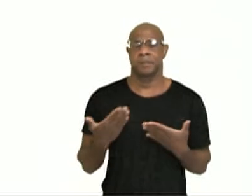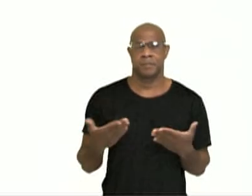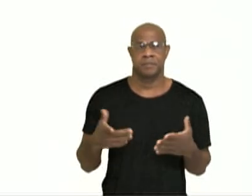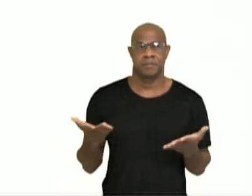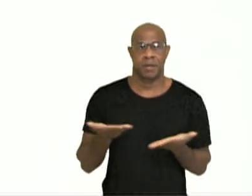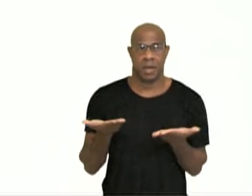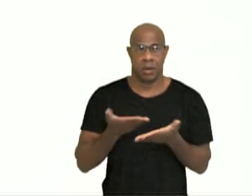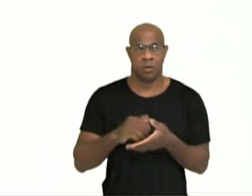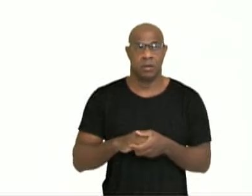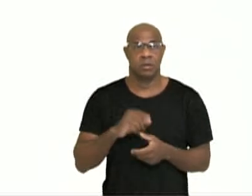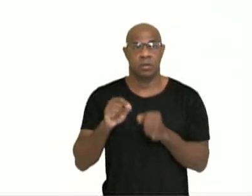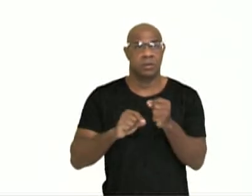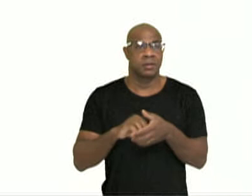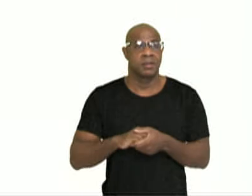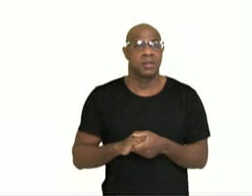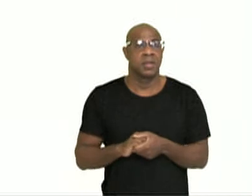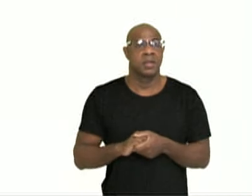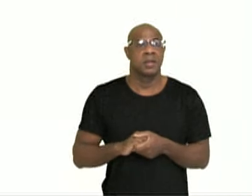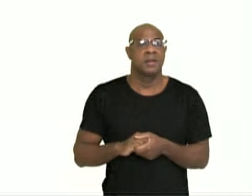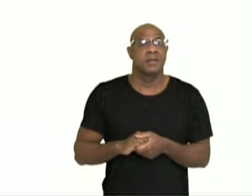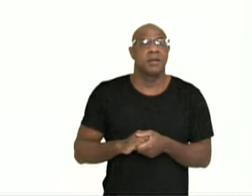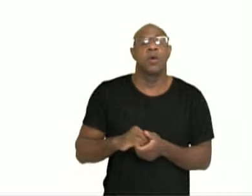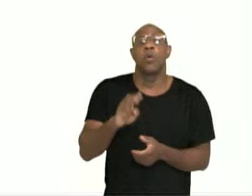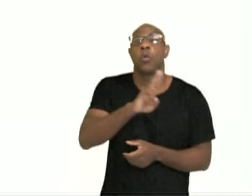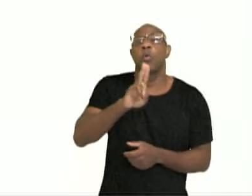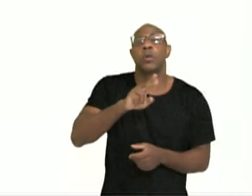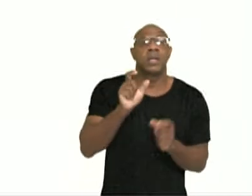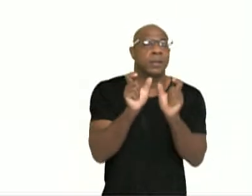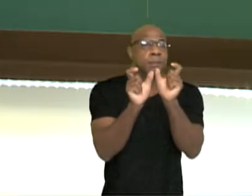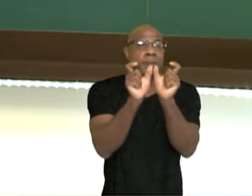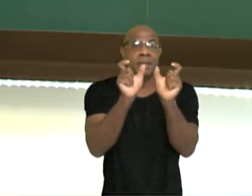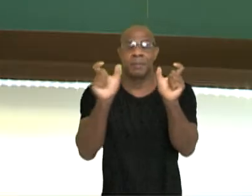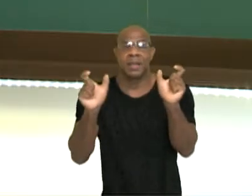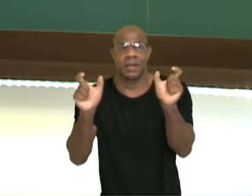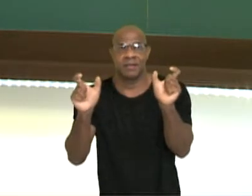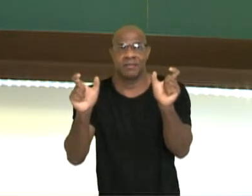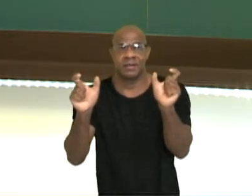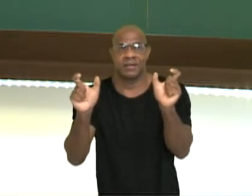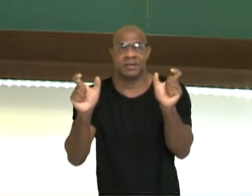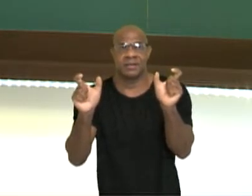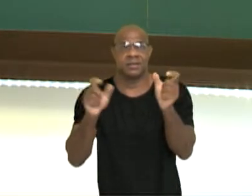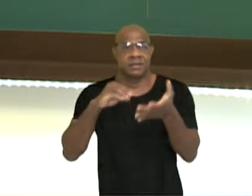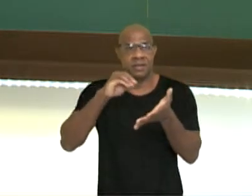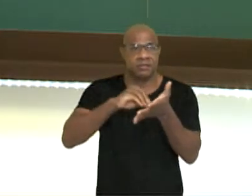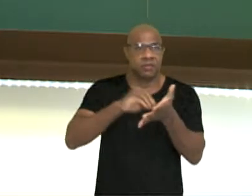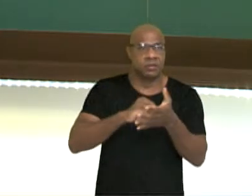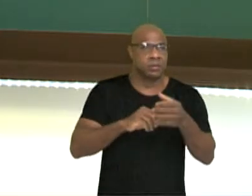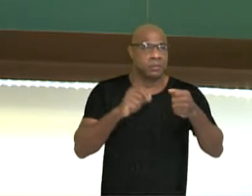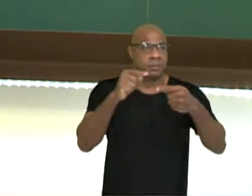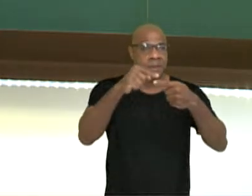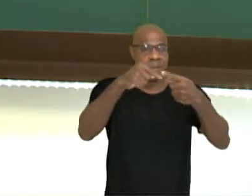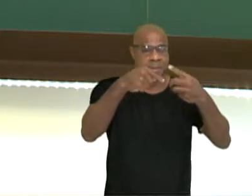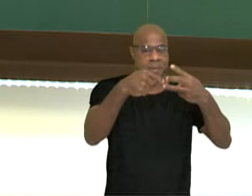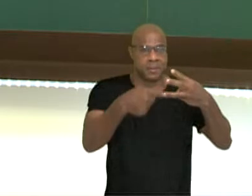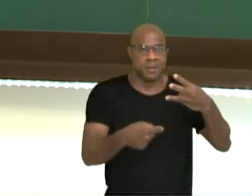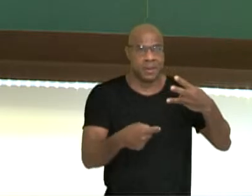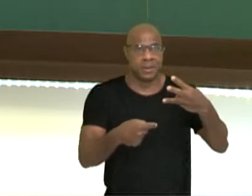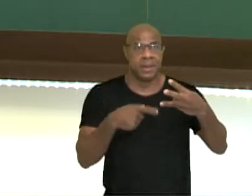Complete as sentenças usando essas palavras que estão no caixa. Essas palavras